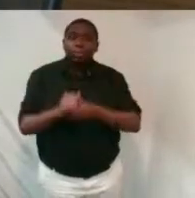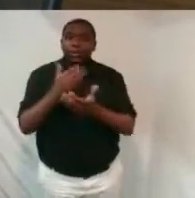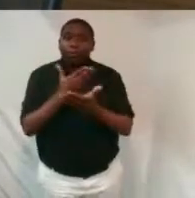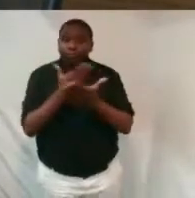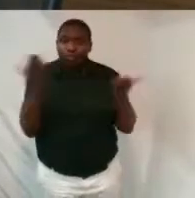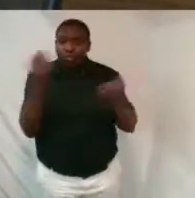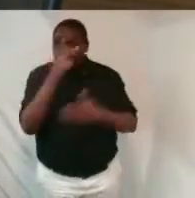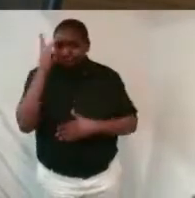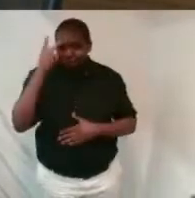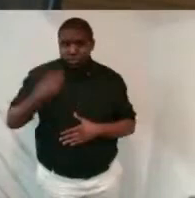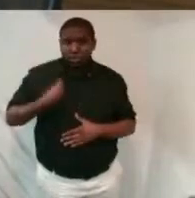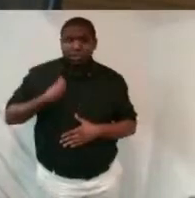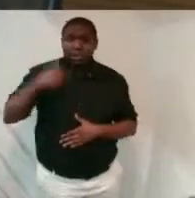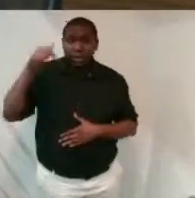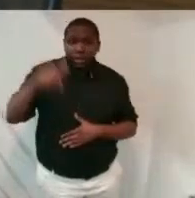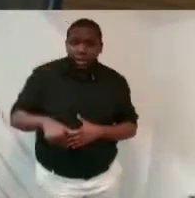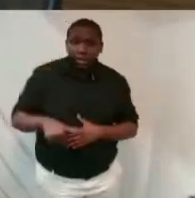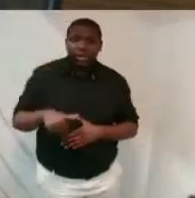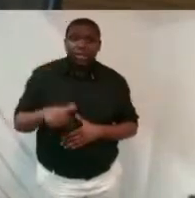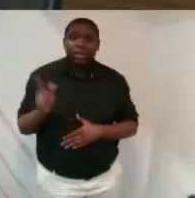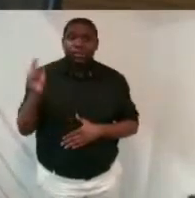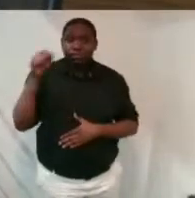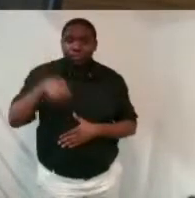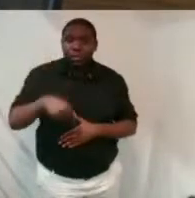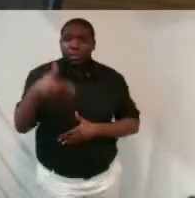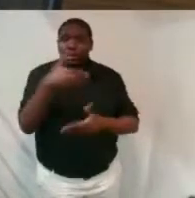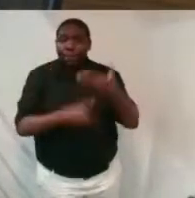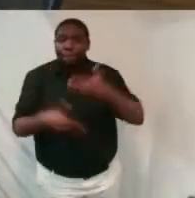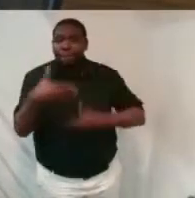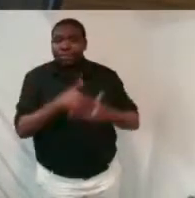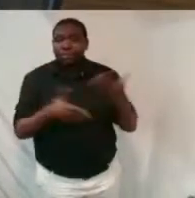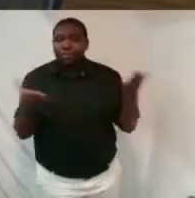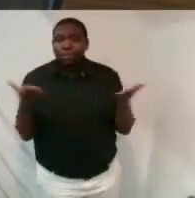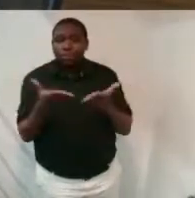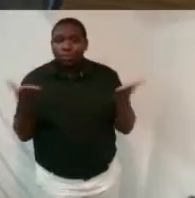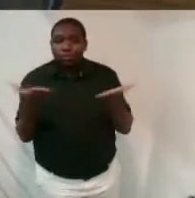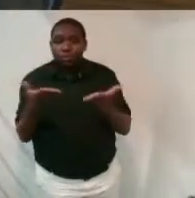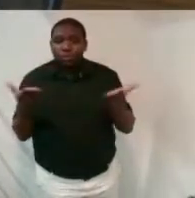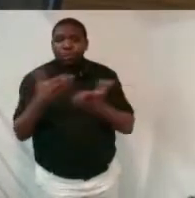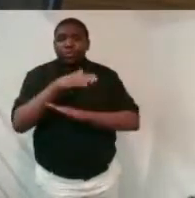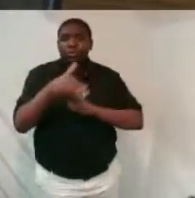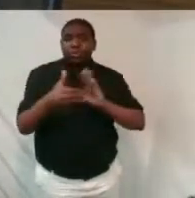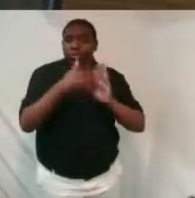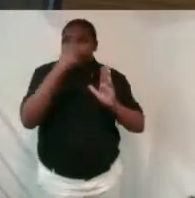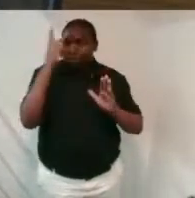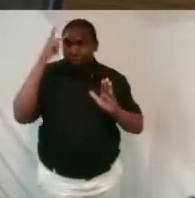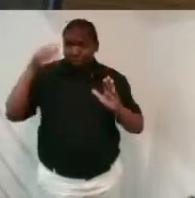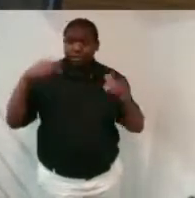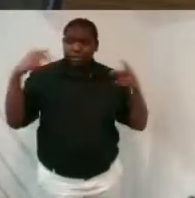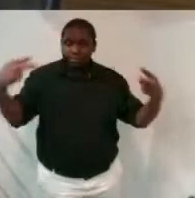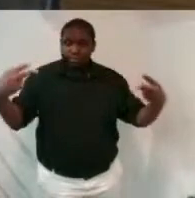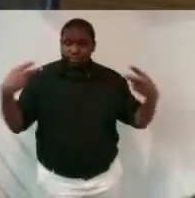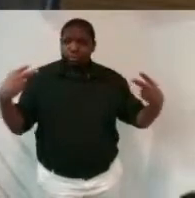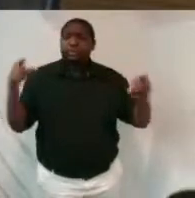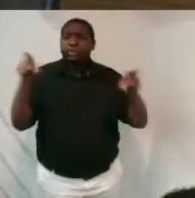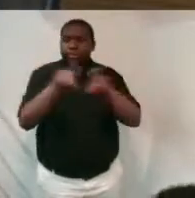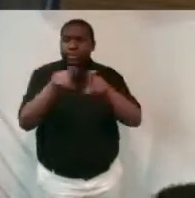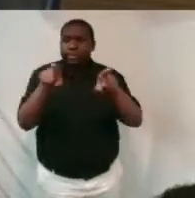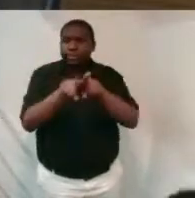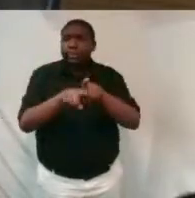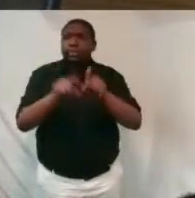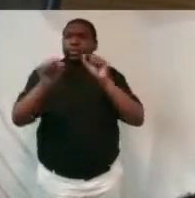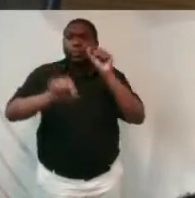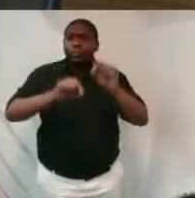aqui, que vieram participar deste evento, e todos os que nos assistem também através da